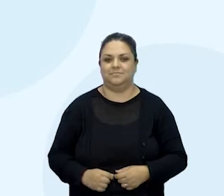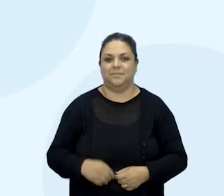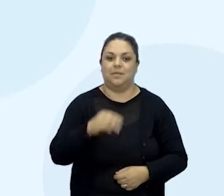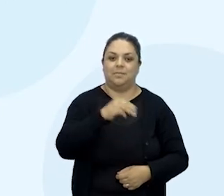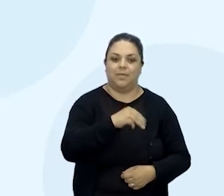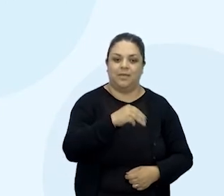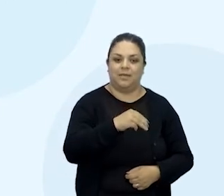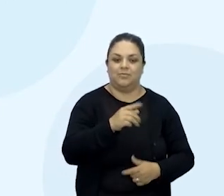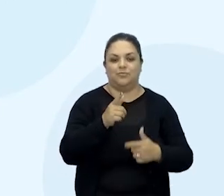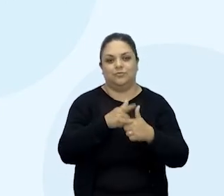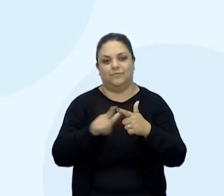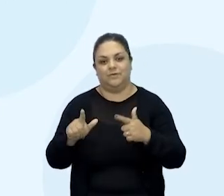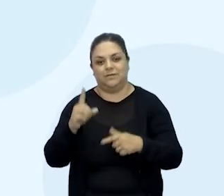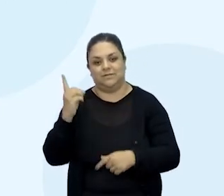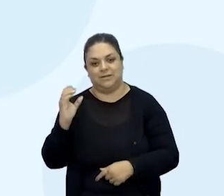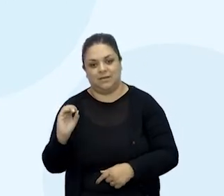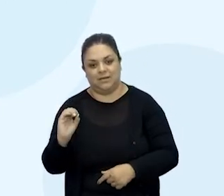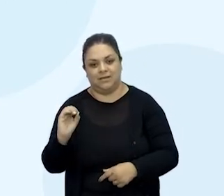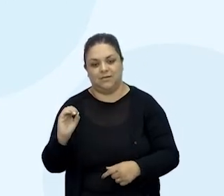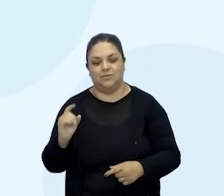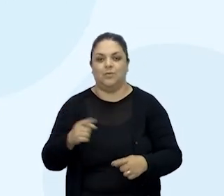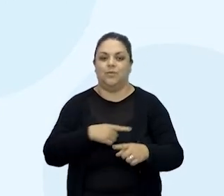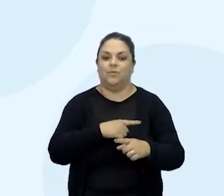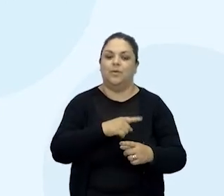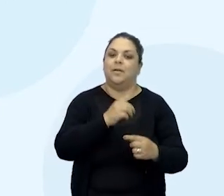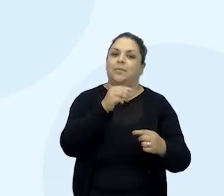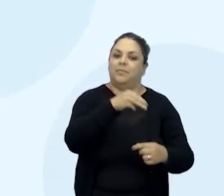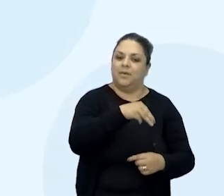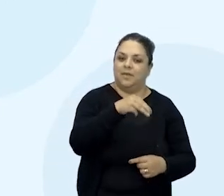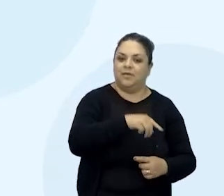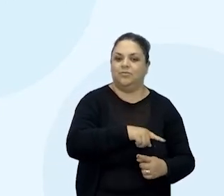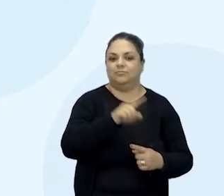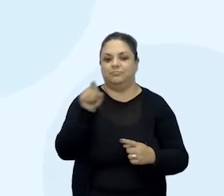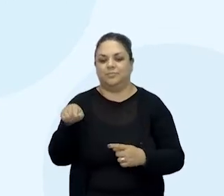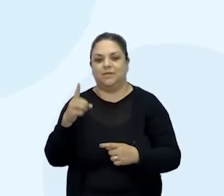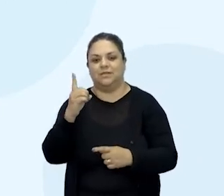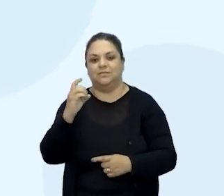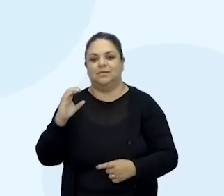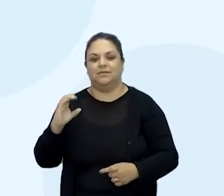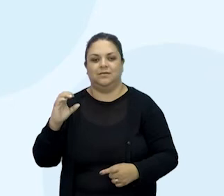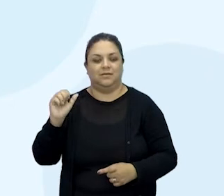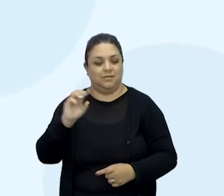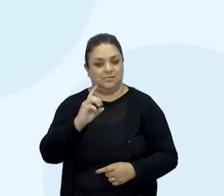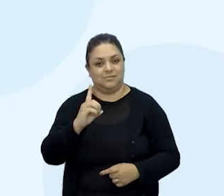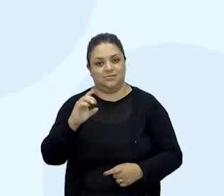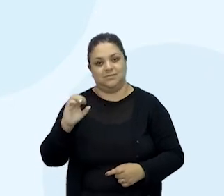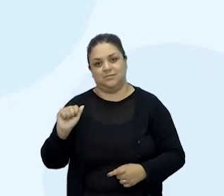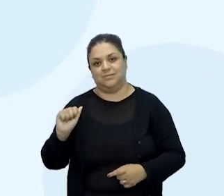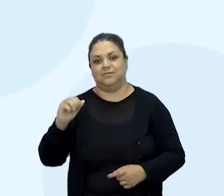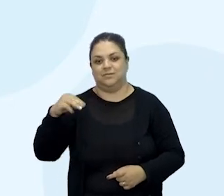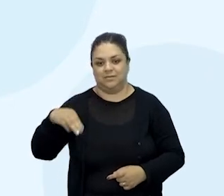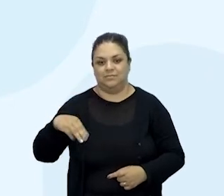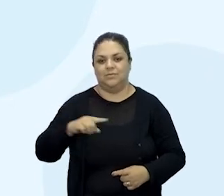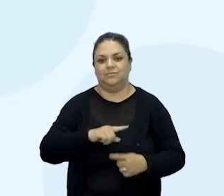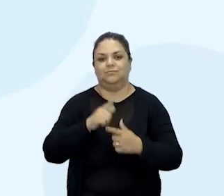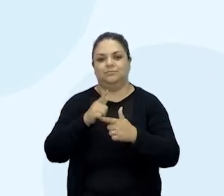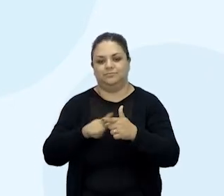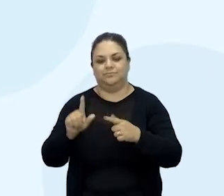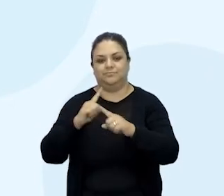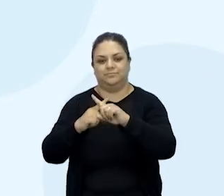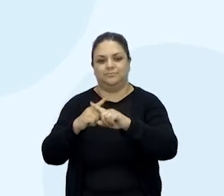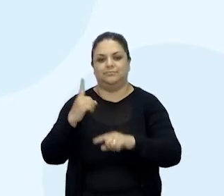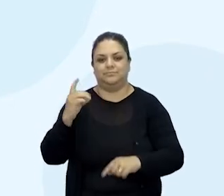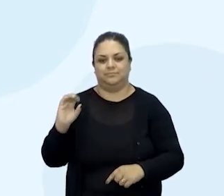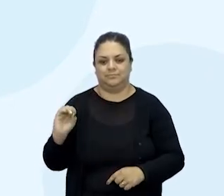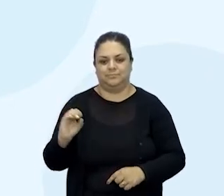por 10. Decímetro é a 10ª parte do metro e transformar metro para decímetro eu multiplico